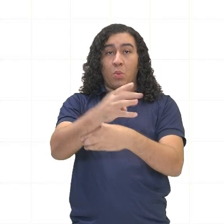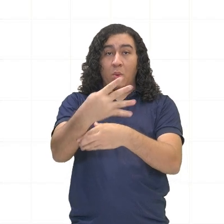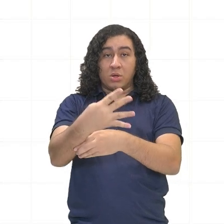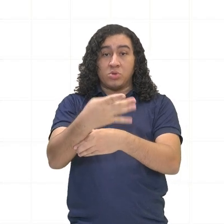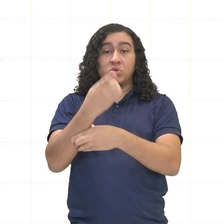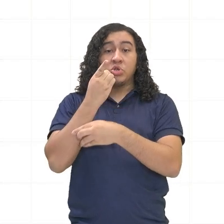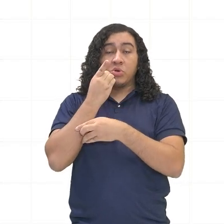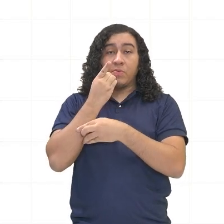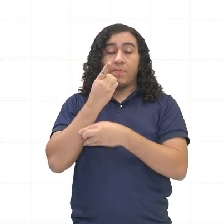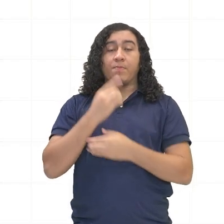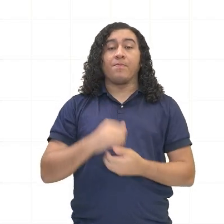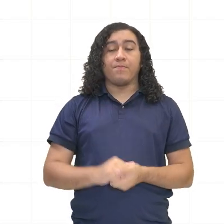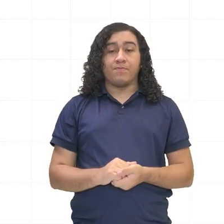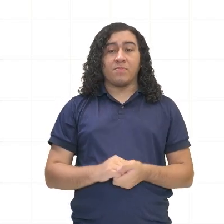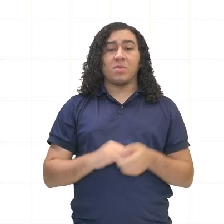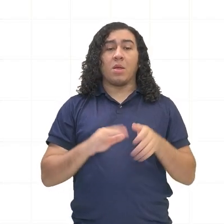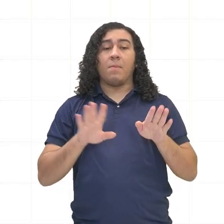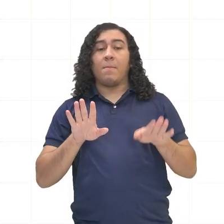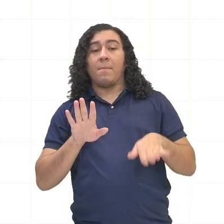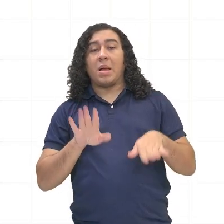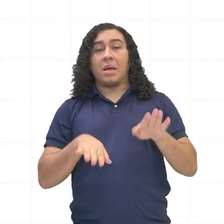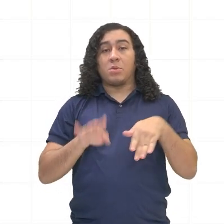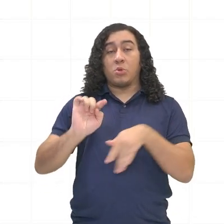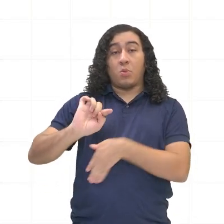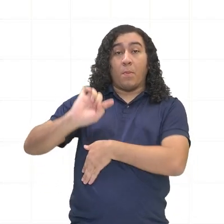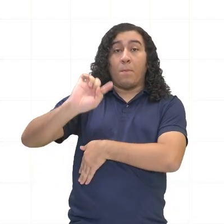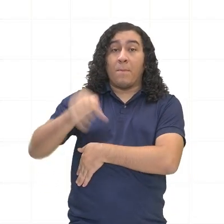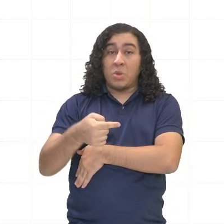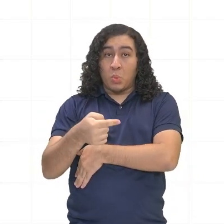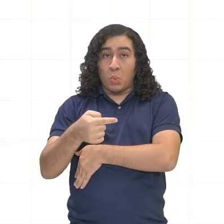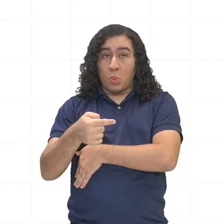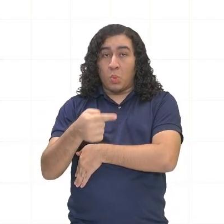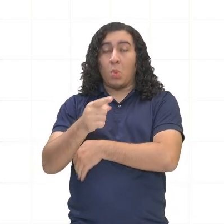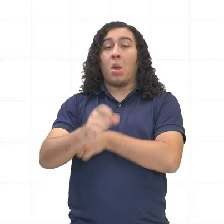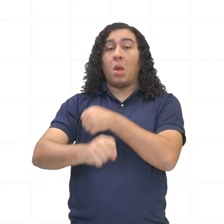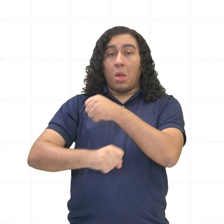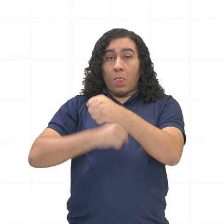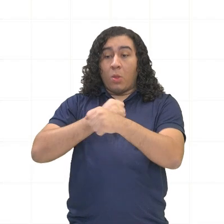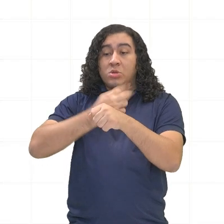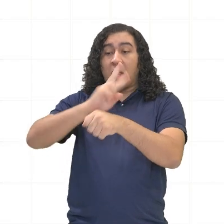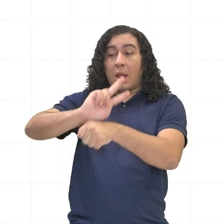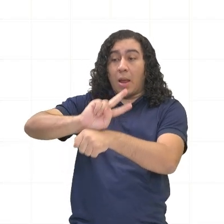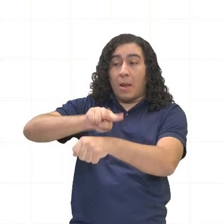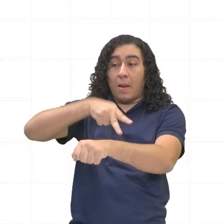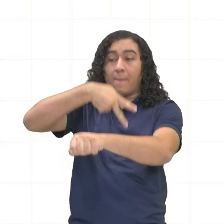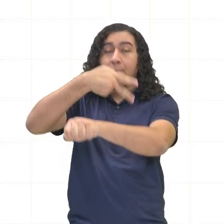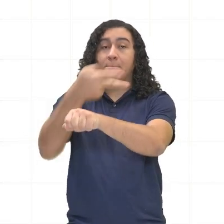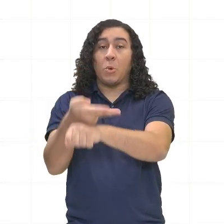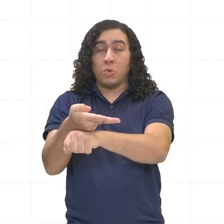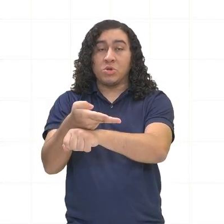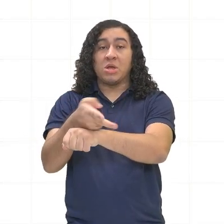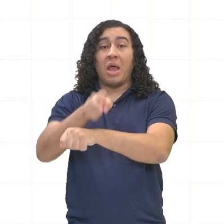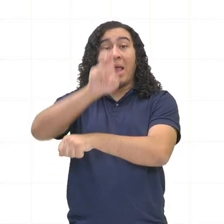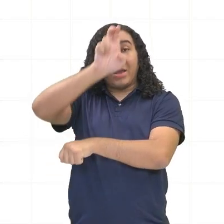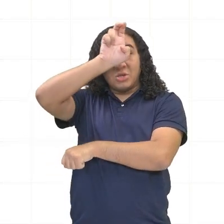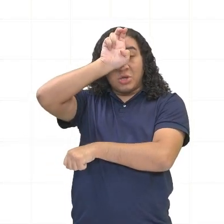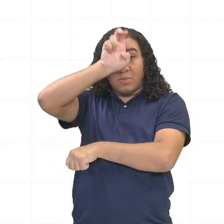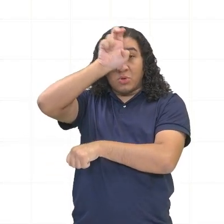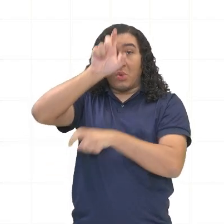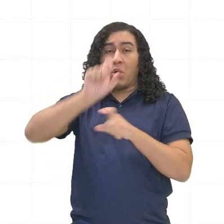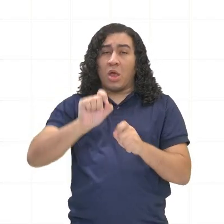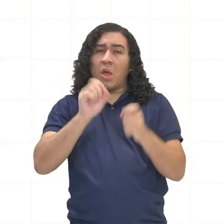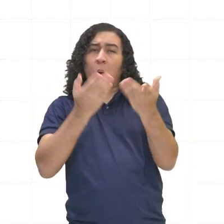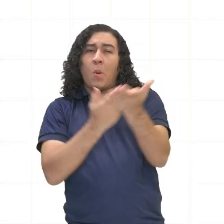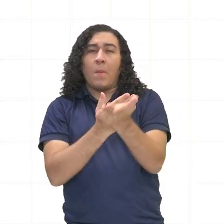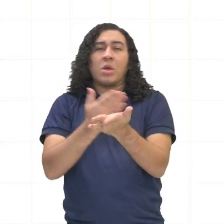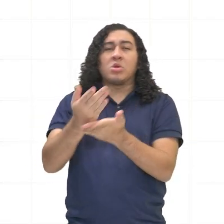354 dias. Cerca de 1.000 anos depois, os egípcios adotaram um calendário solar de